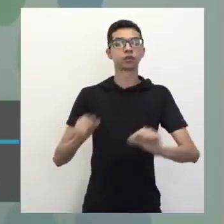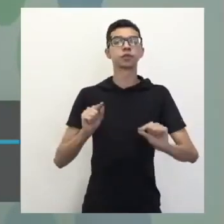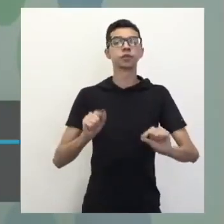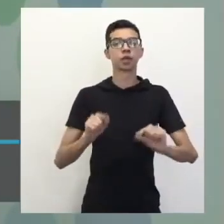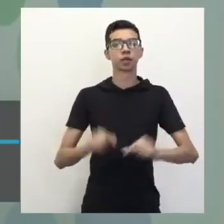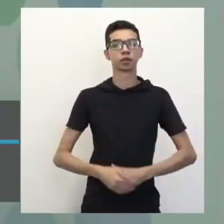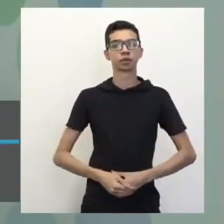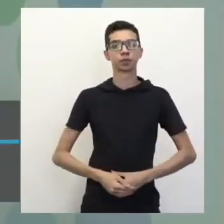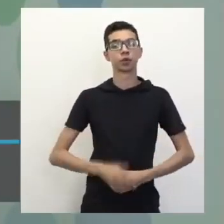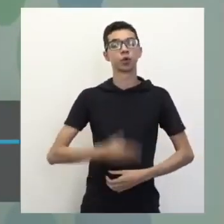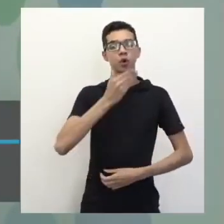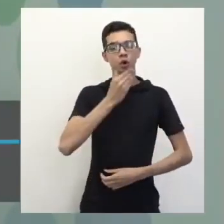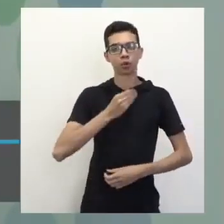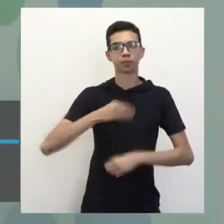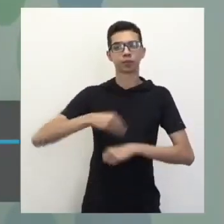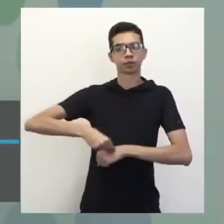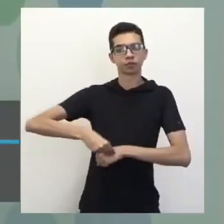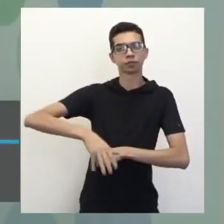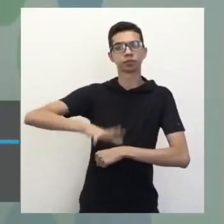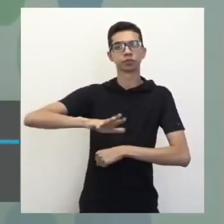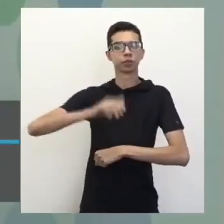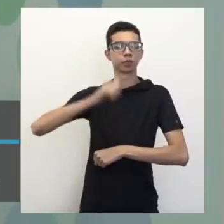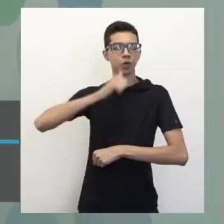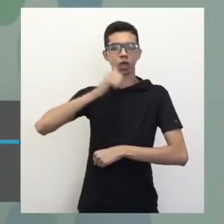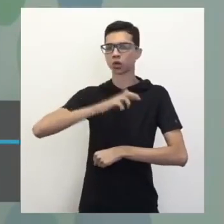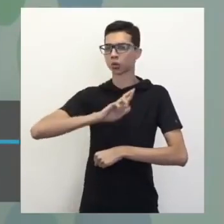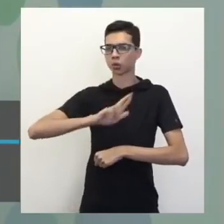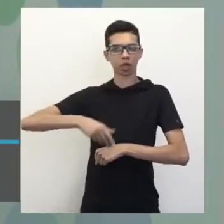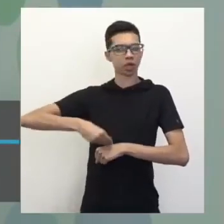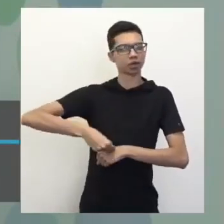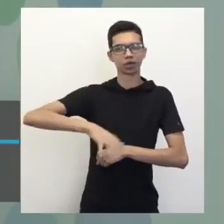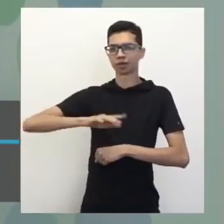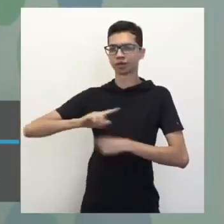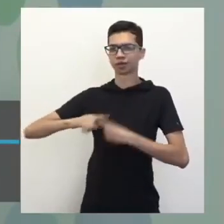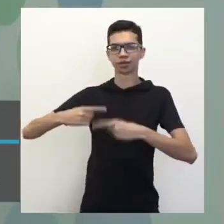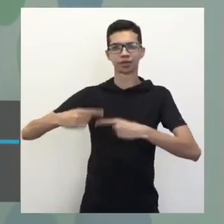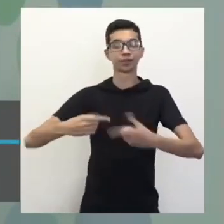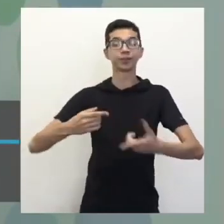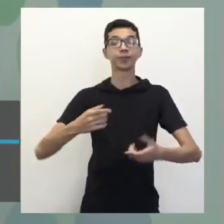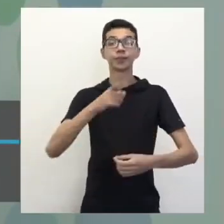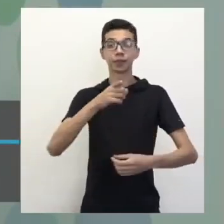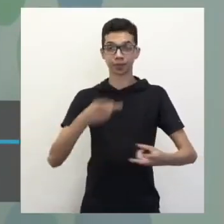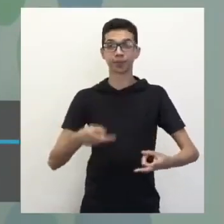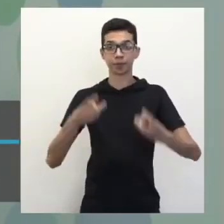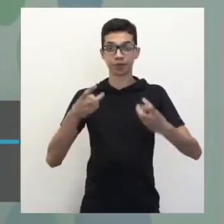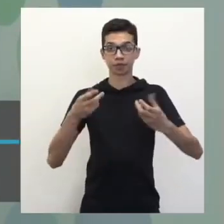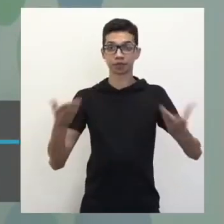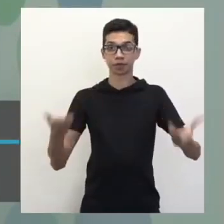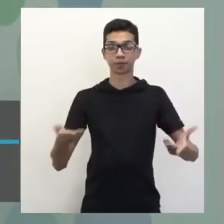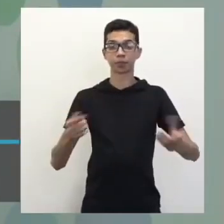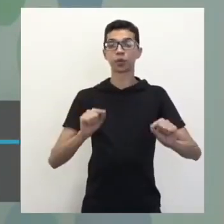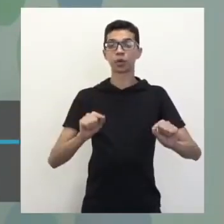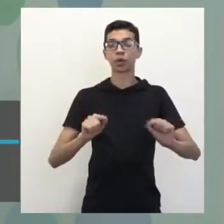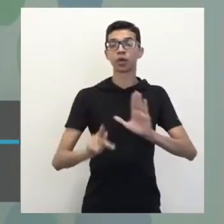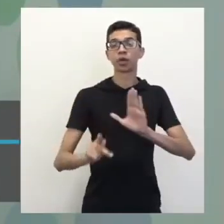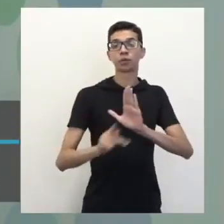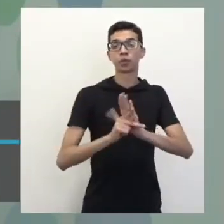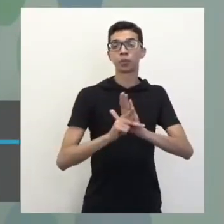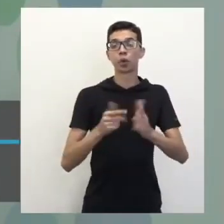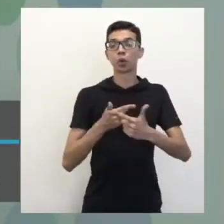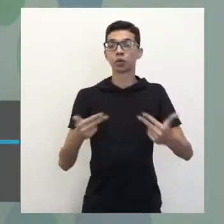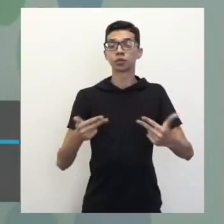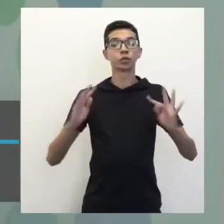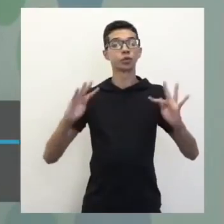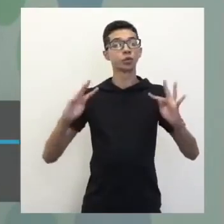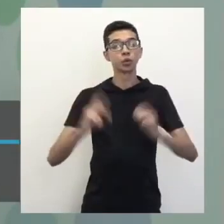era passada pelo homem e não pela mulher. Né? Então quando a gente vê essa questão que a propriedade é de todos os sexos, isso é muito caro. A